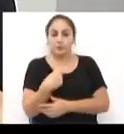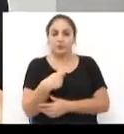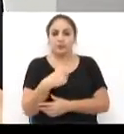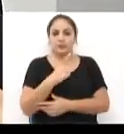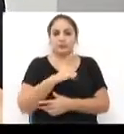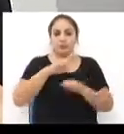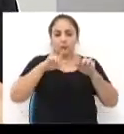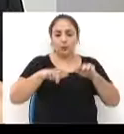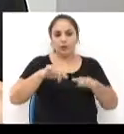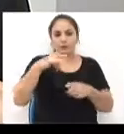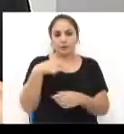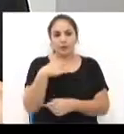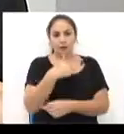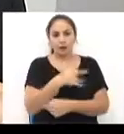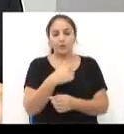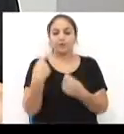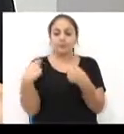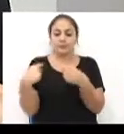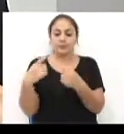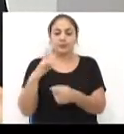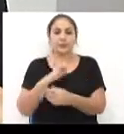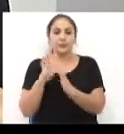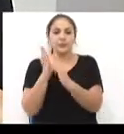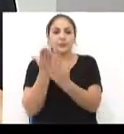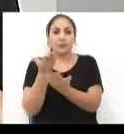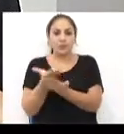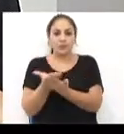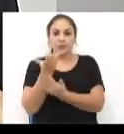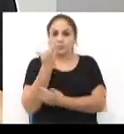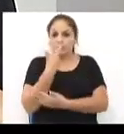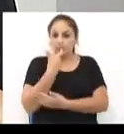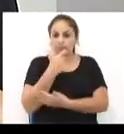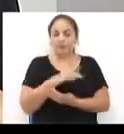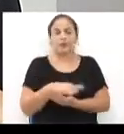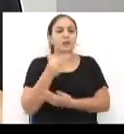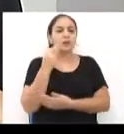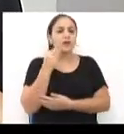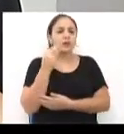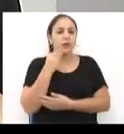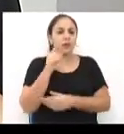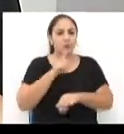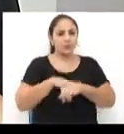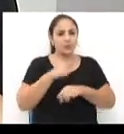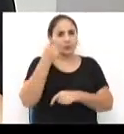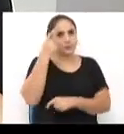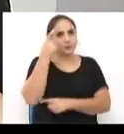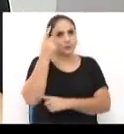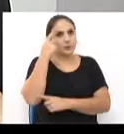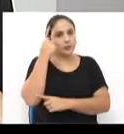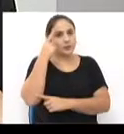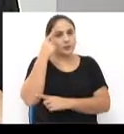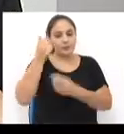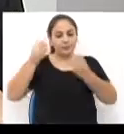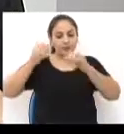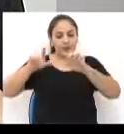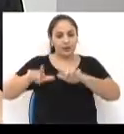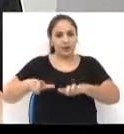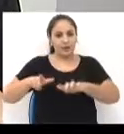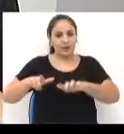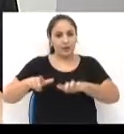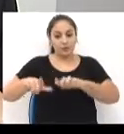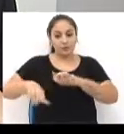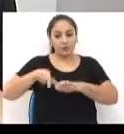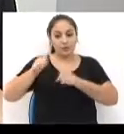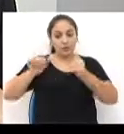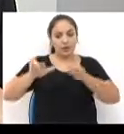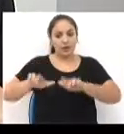posto de saúde, nós precisamos ter escolas para as crianças, e claro que quando se pensa num assentamento ou na